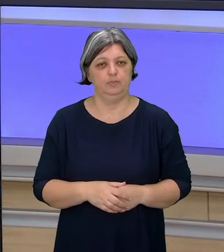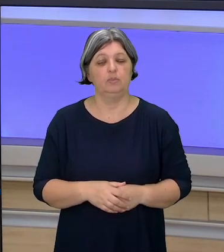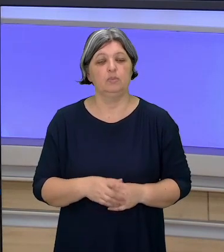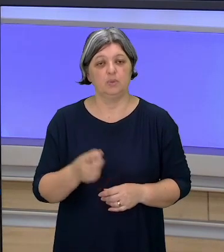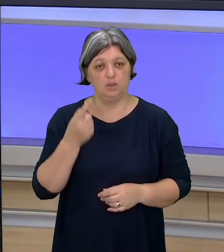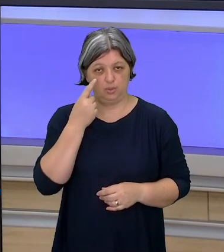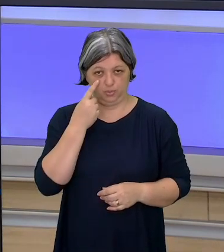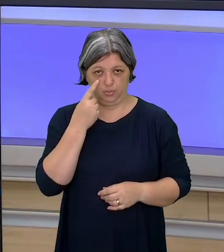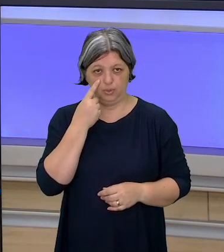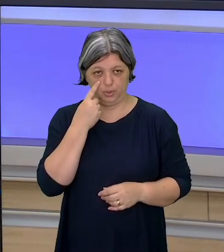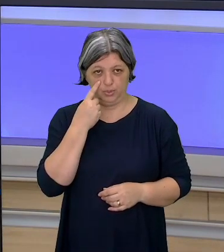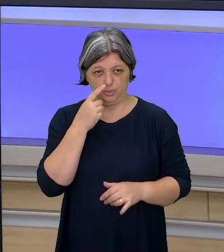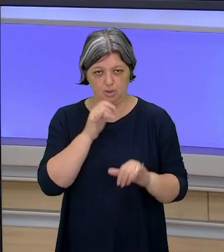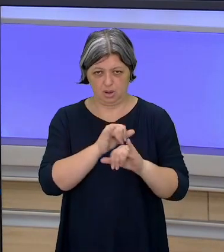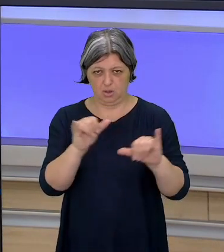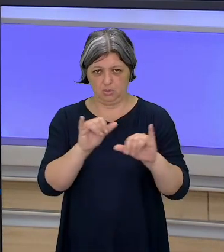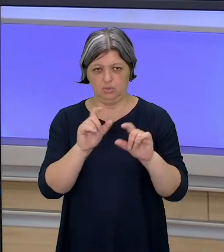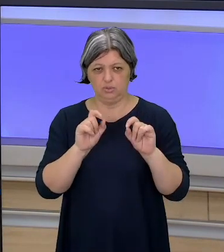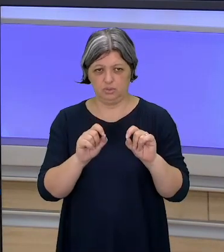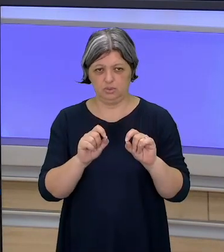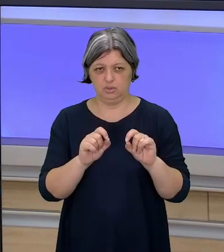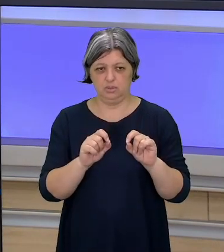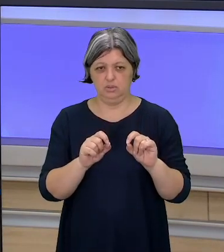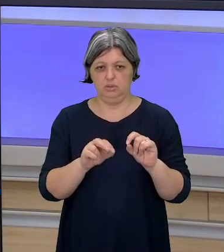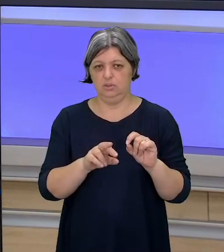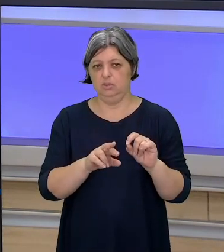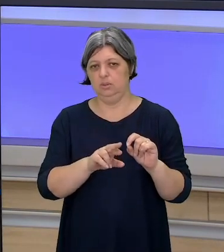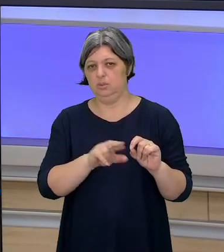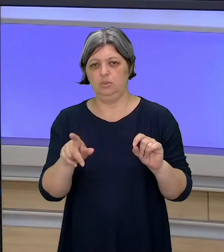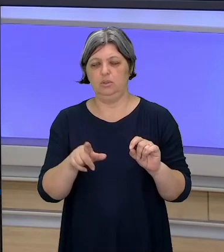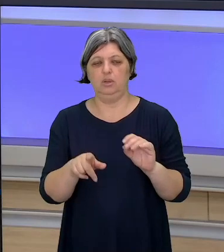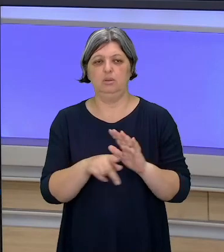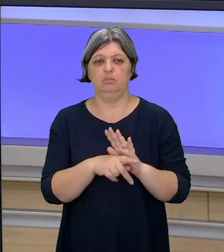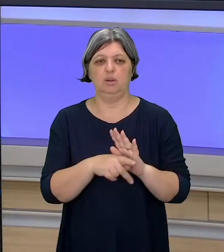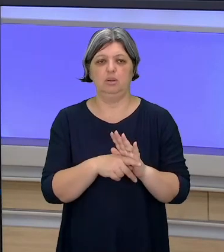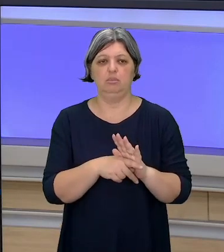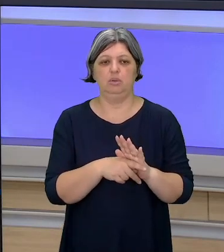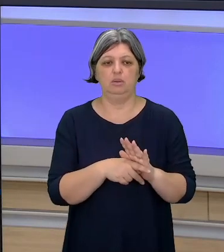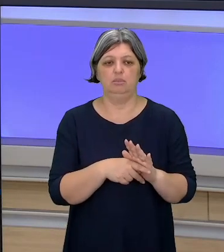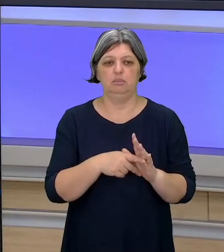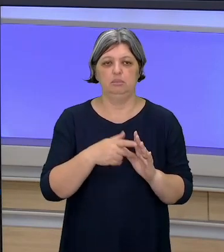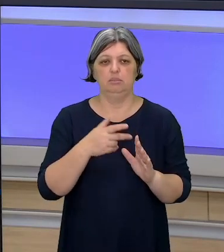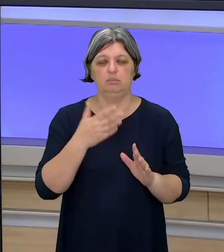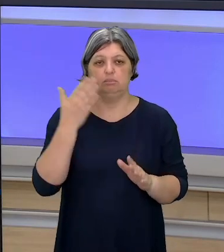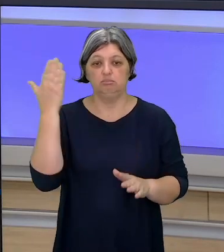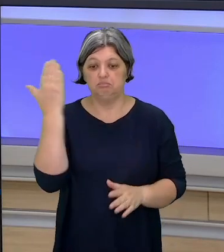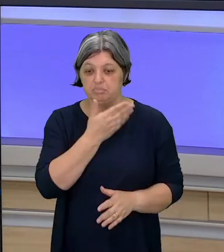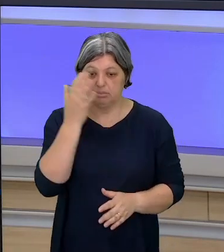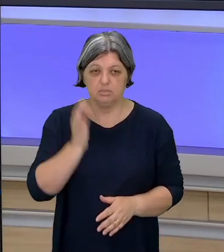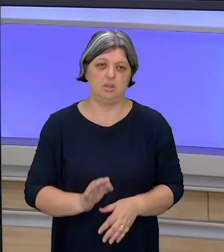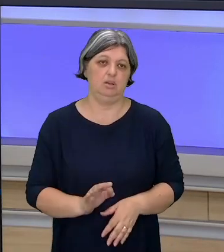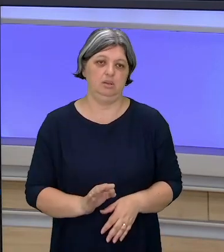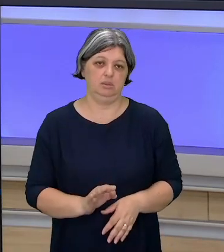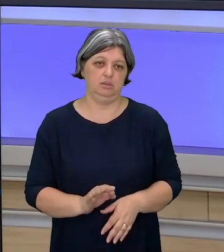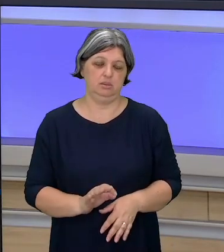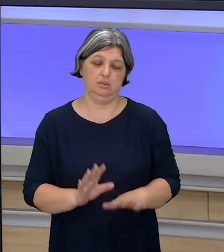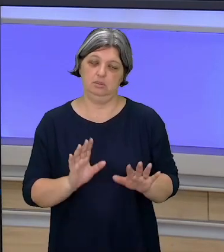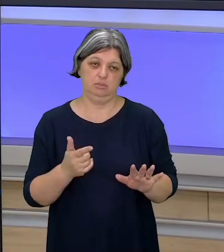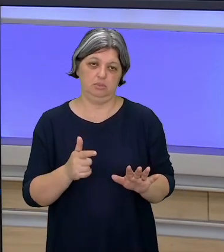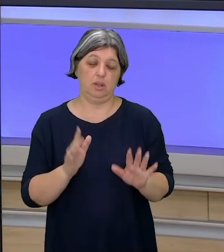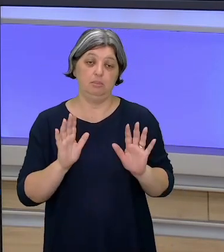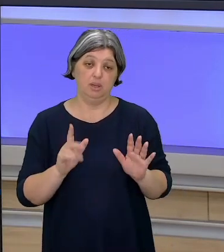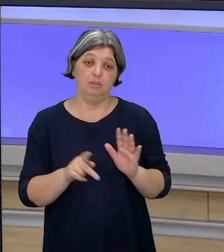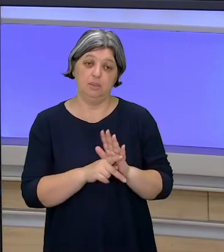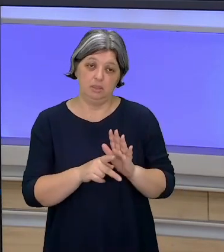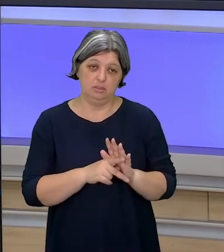viu que essa notícia, a primeira coisa é que ela não estabelece uma causa absoluta. Ela diz que, por mais que o